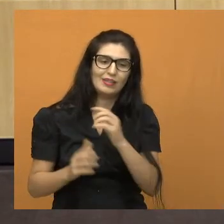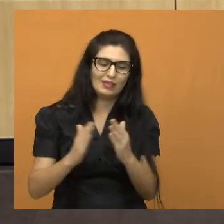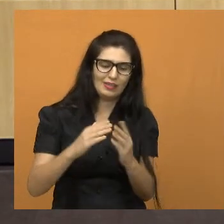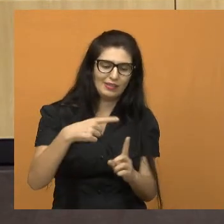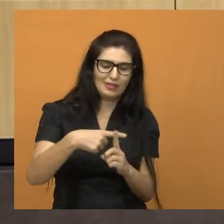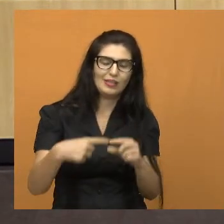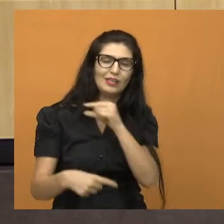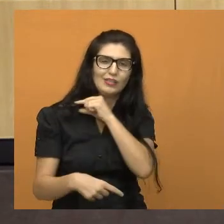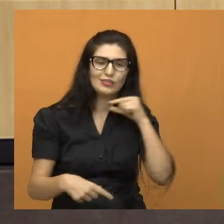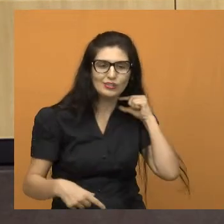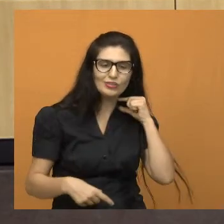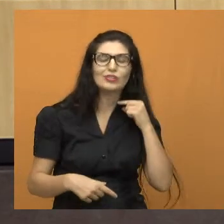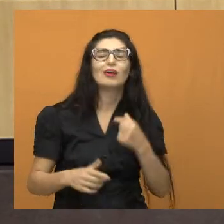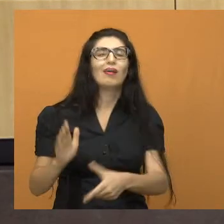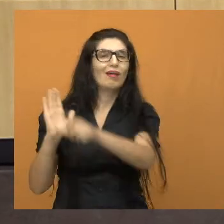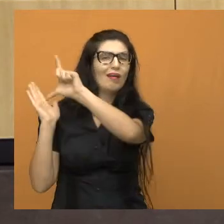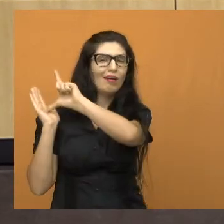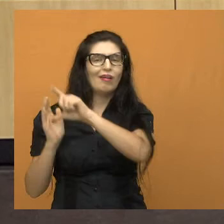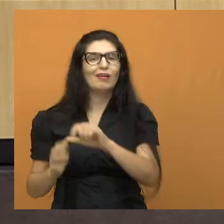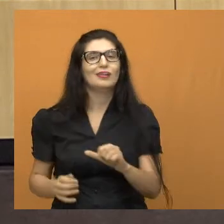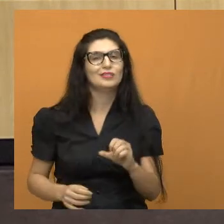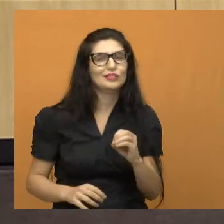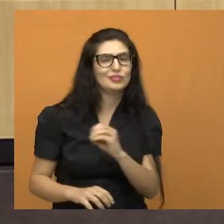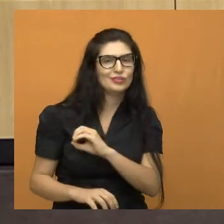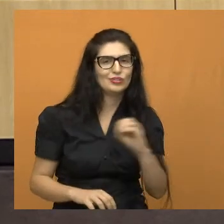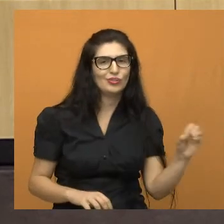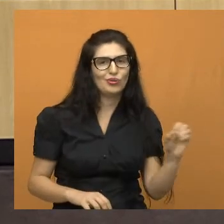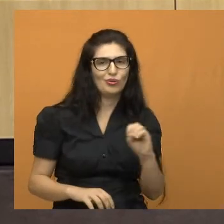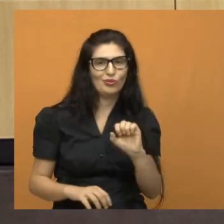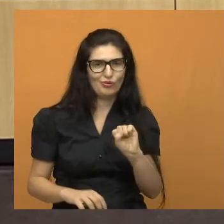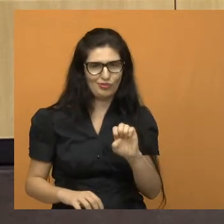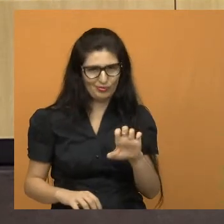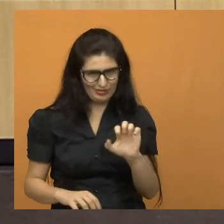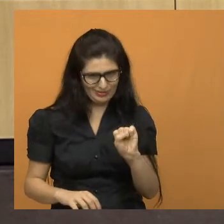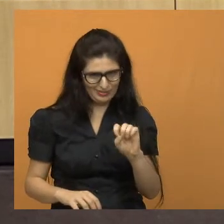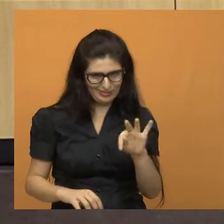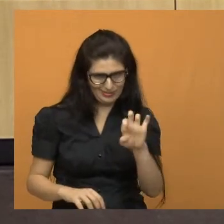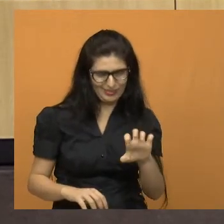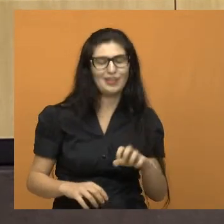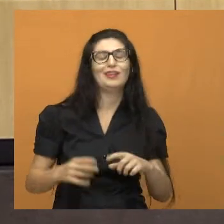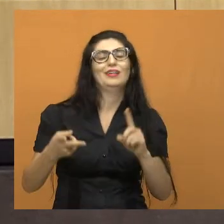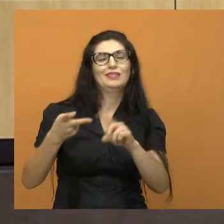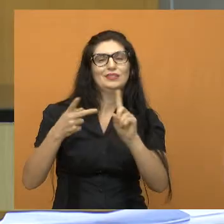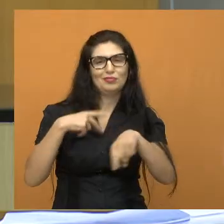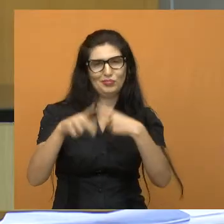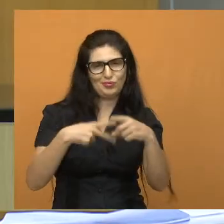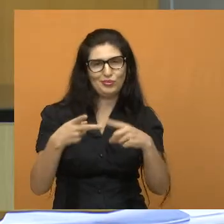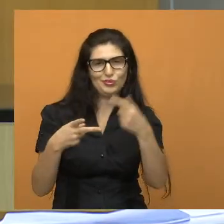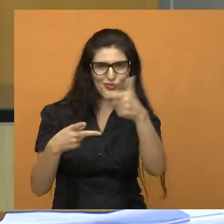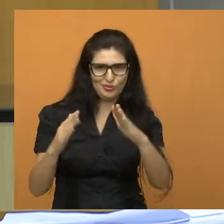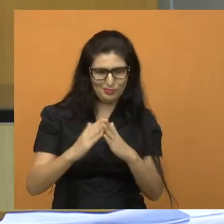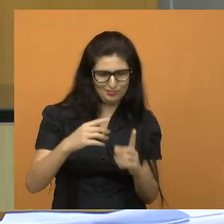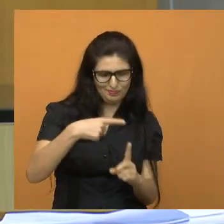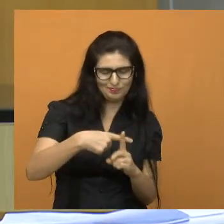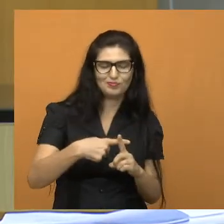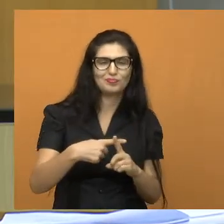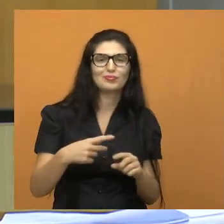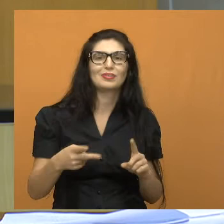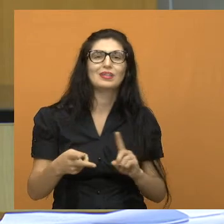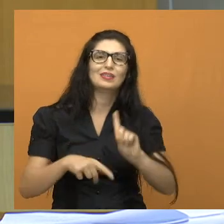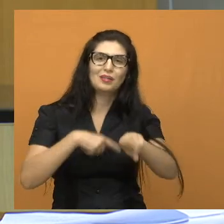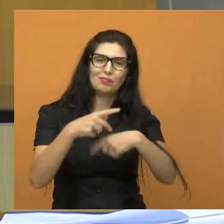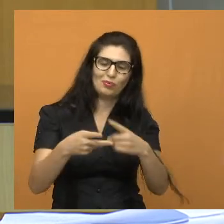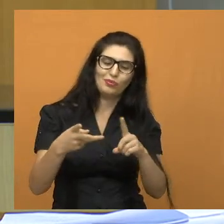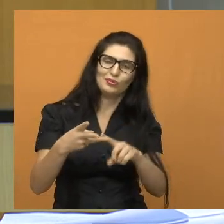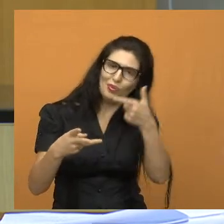na Zona Oeste, lá em São Francisco de Assis, administrei a paróquia de São Silvestre e sou pároco também da Igreja